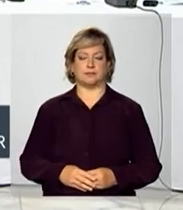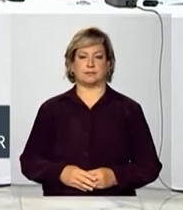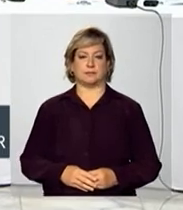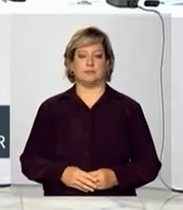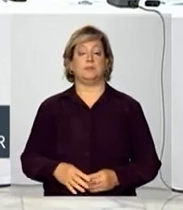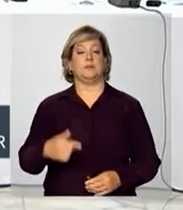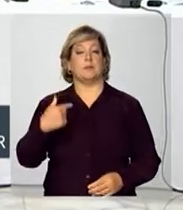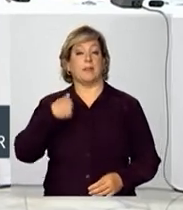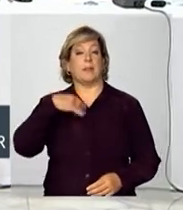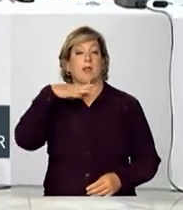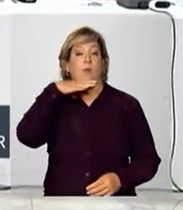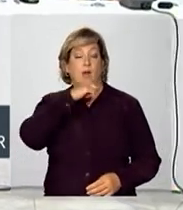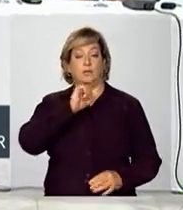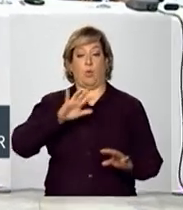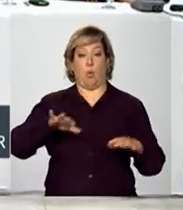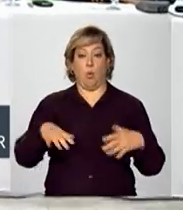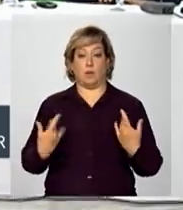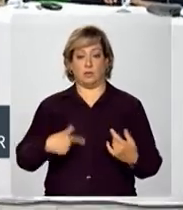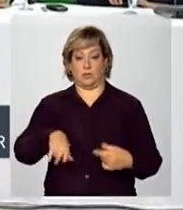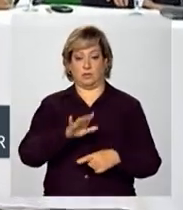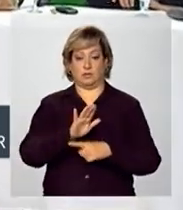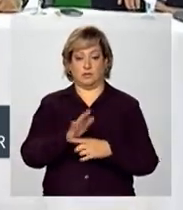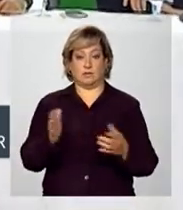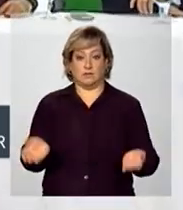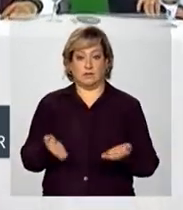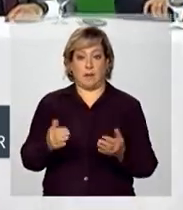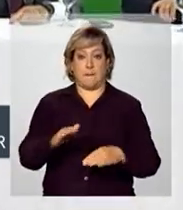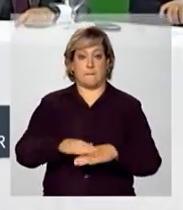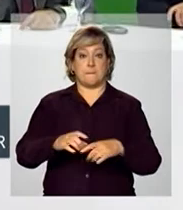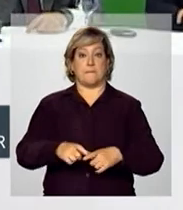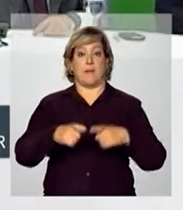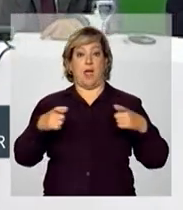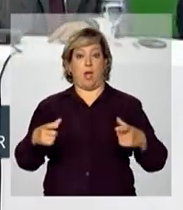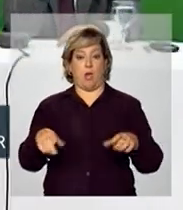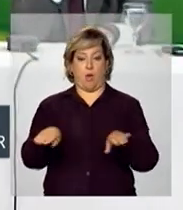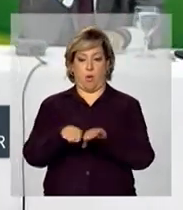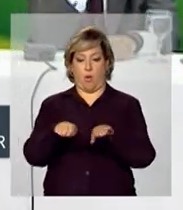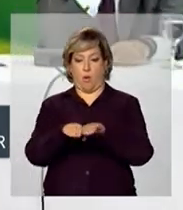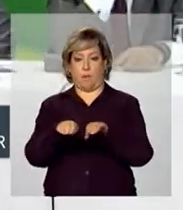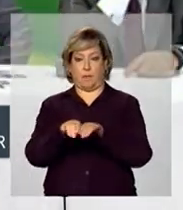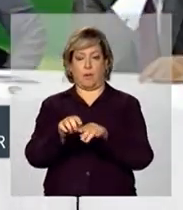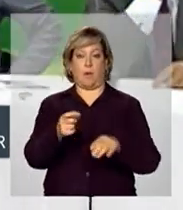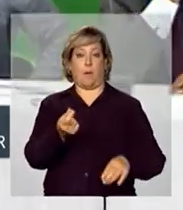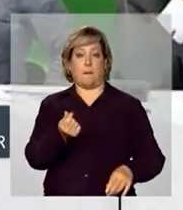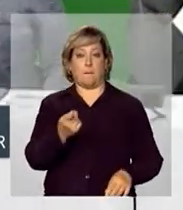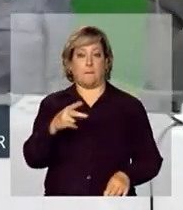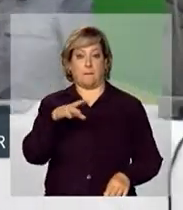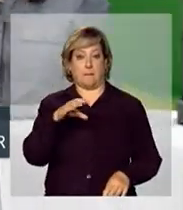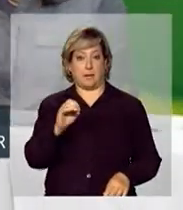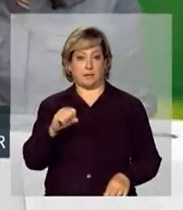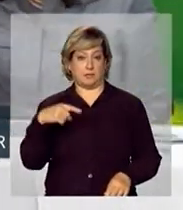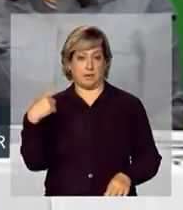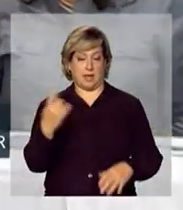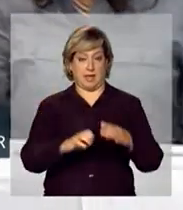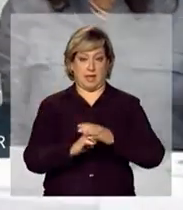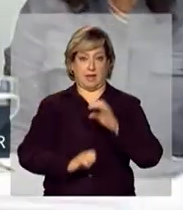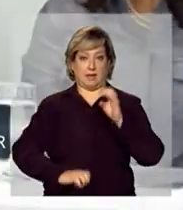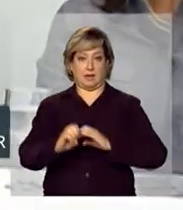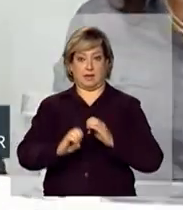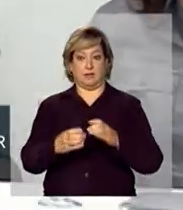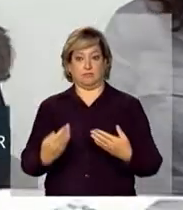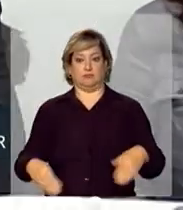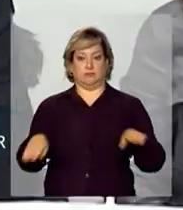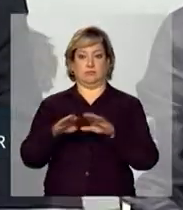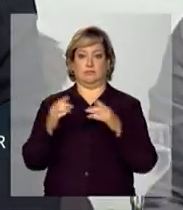incentiva uma maior comparabilidade dos preços entre as empresas você provoca um aumento da